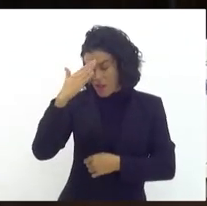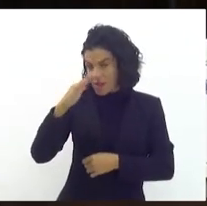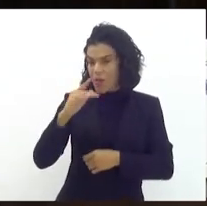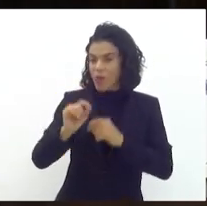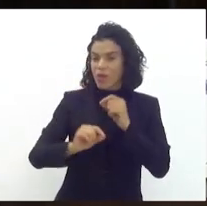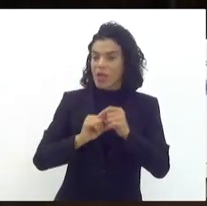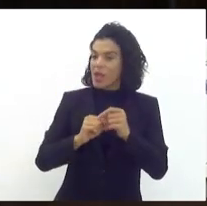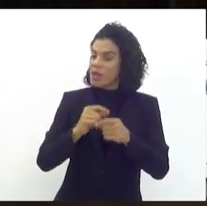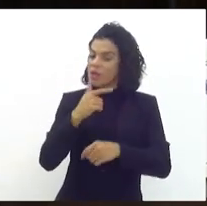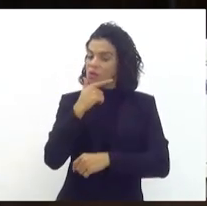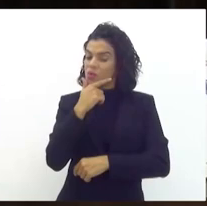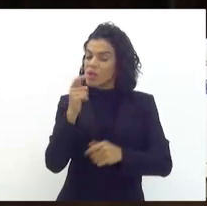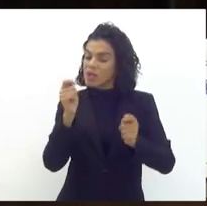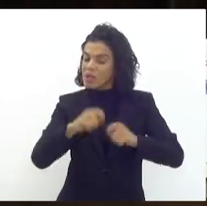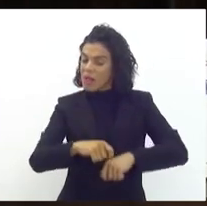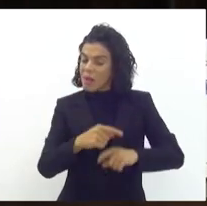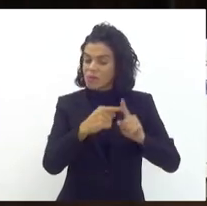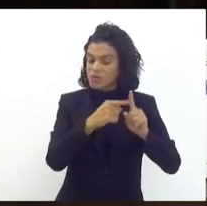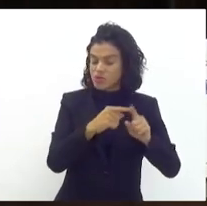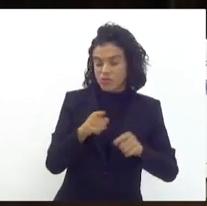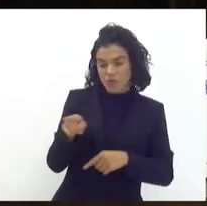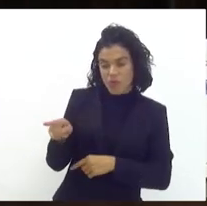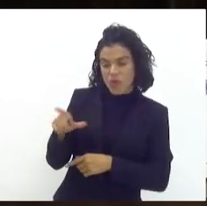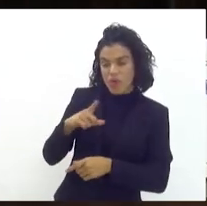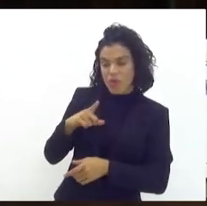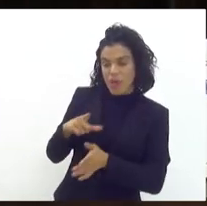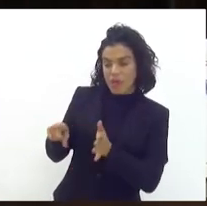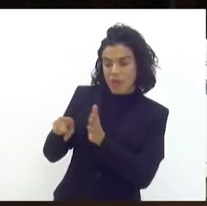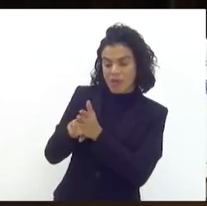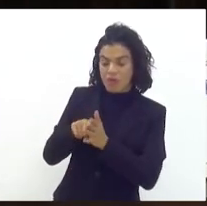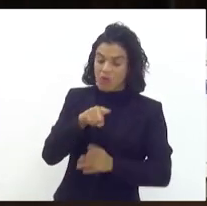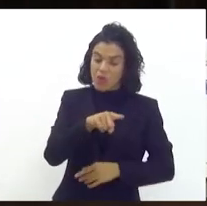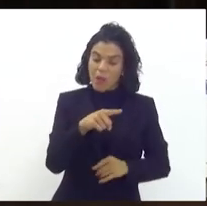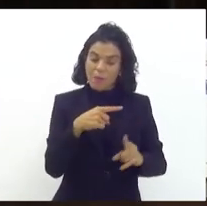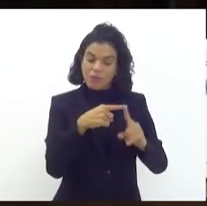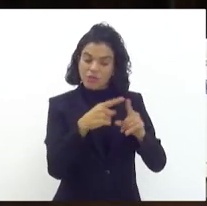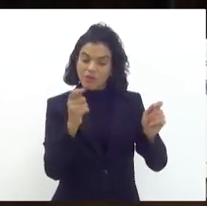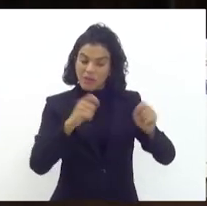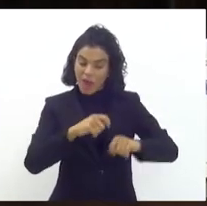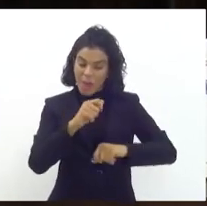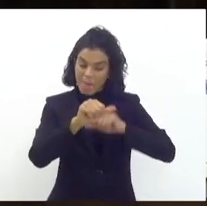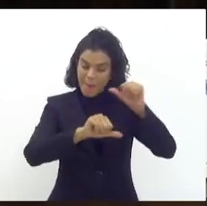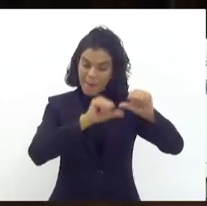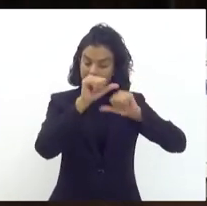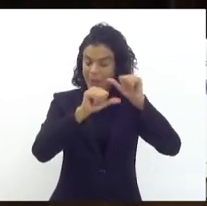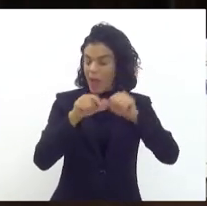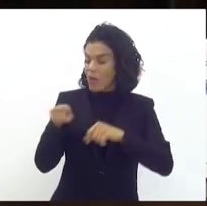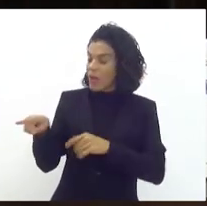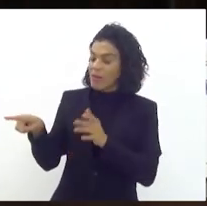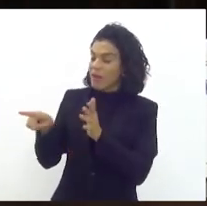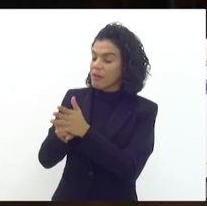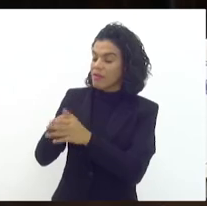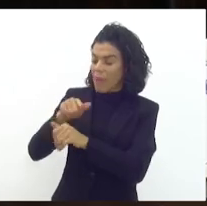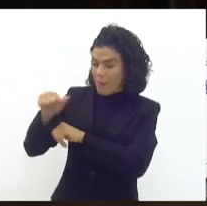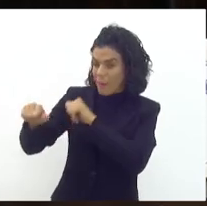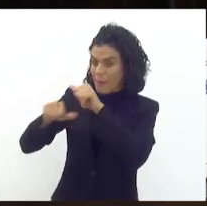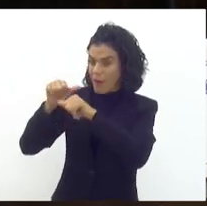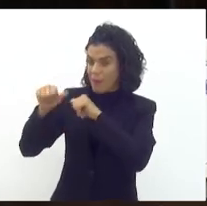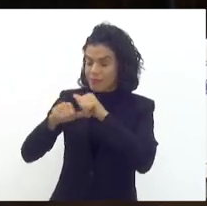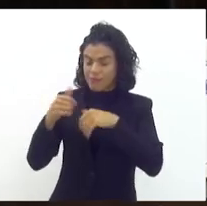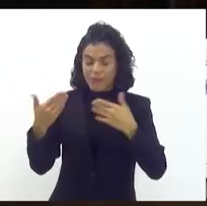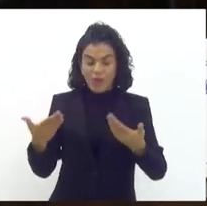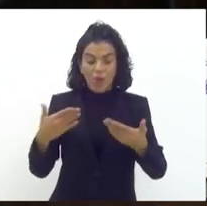ver o que que tem de positivo nisso e que poderia ser aproveitado na reforma tributária quando a gente quer